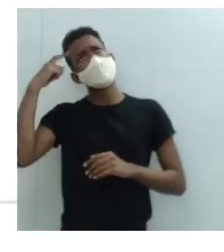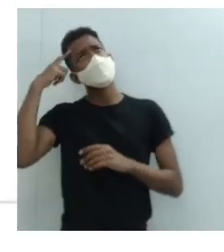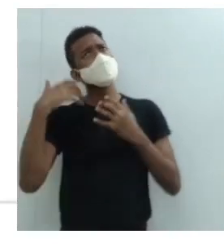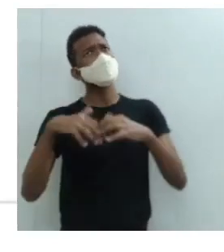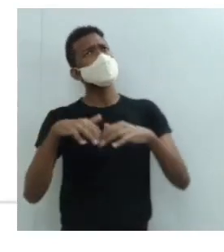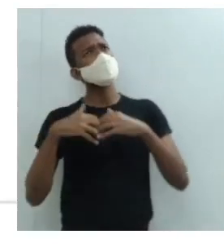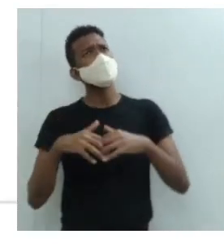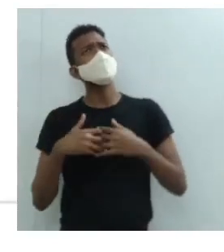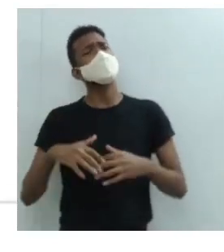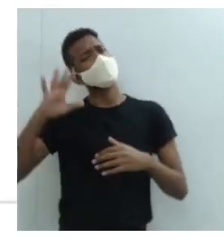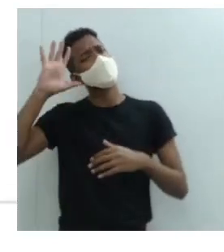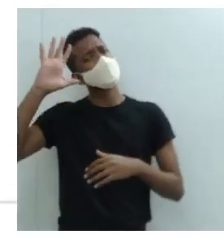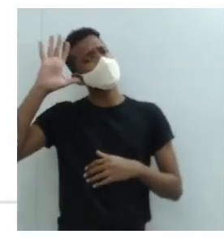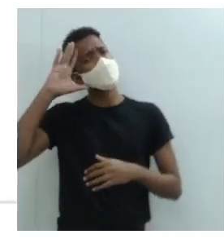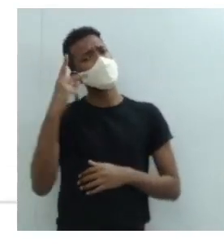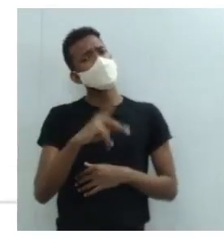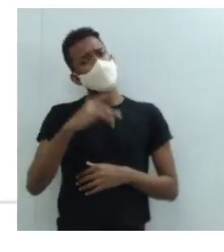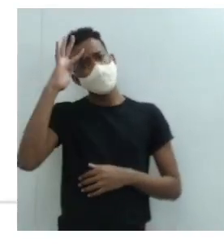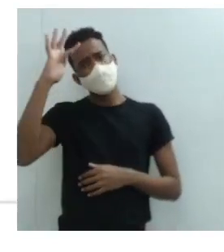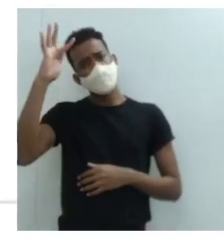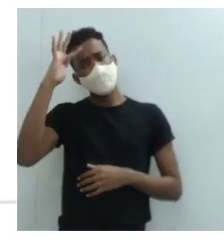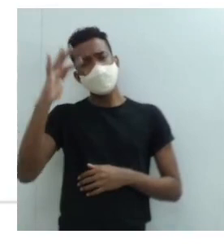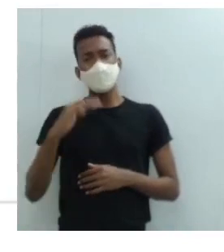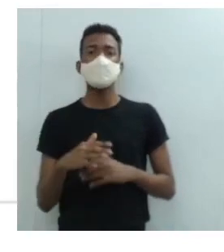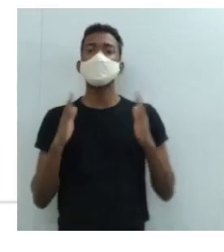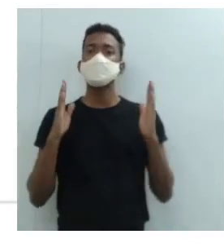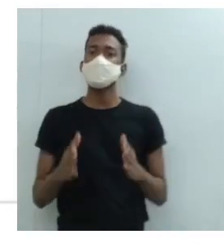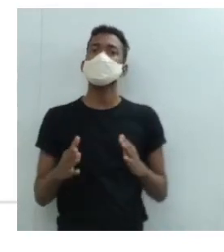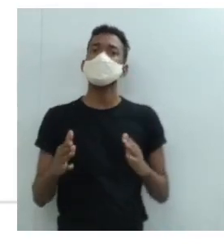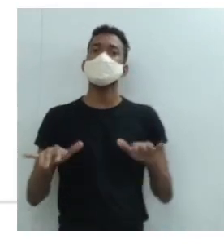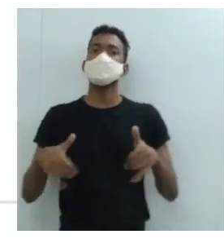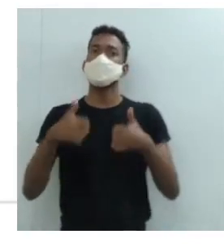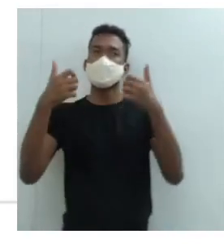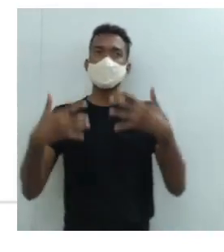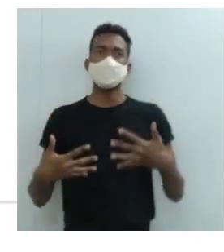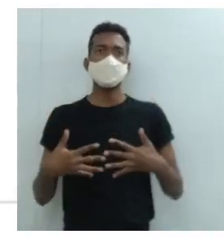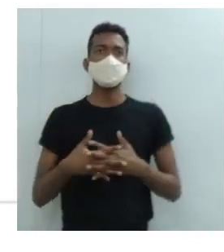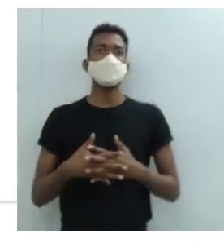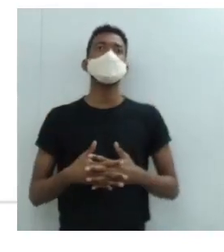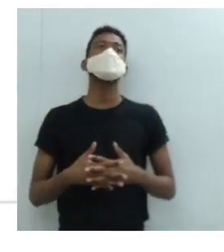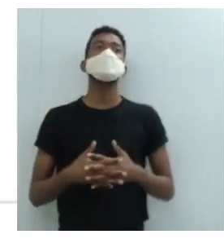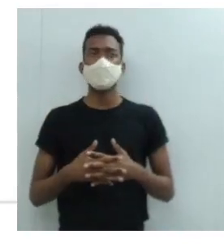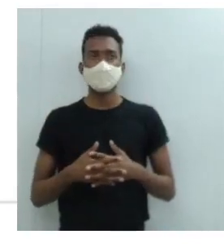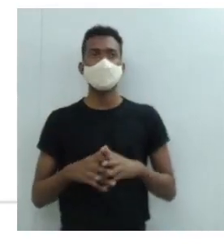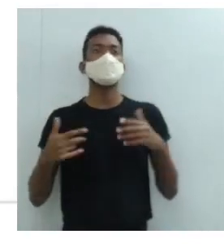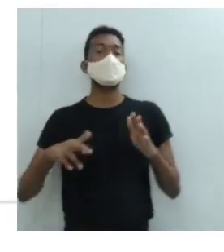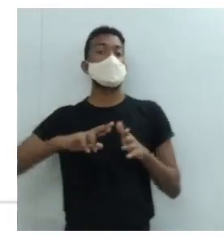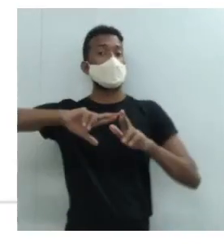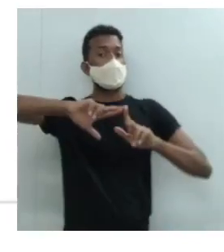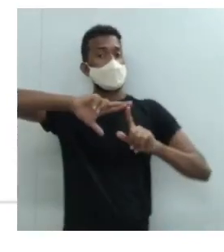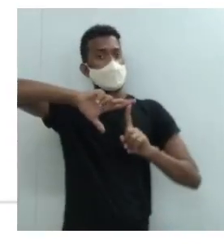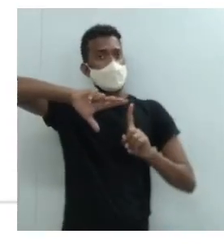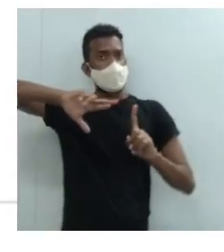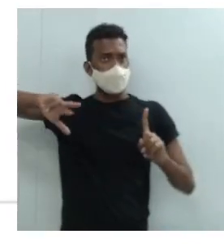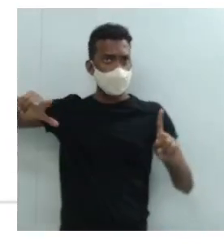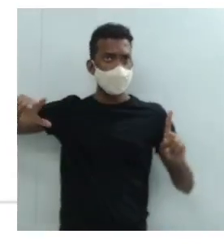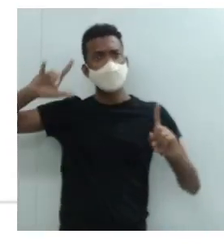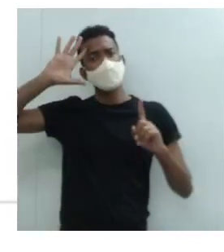suas teorias filosóficas, né? Para justificá-las. Então, vários pensadores